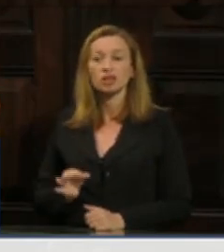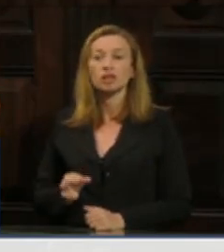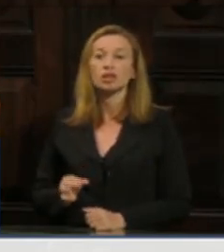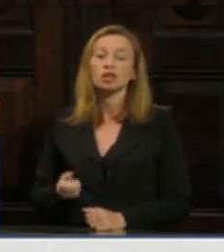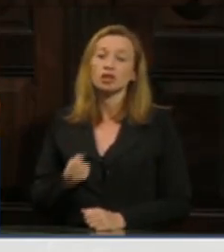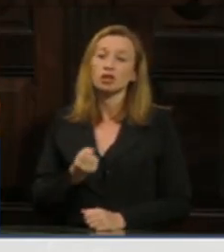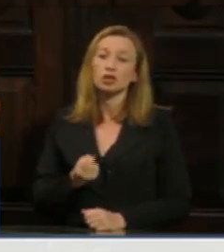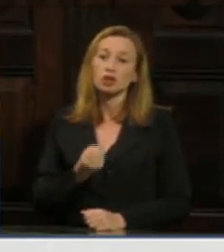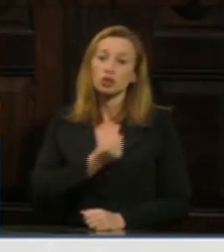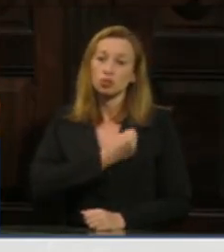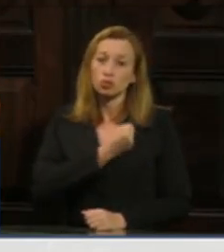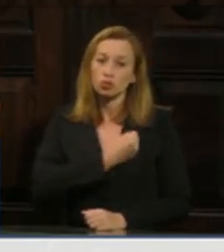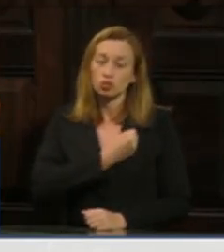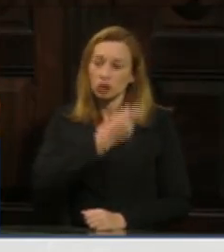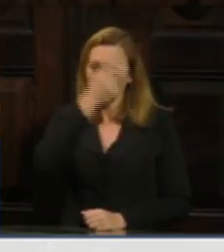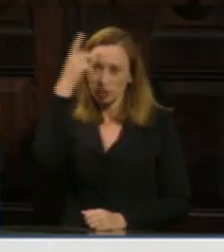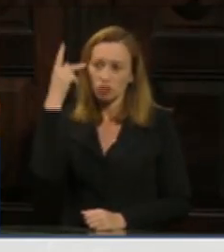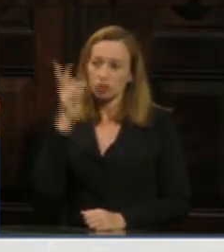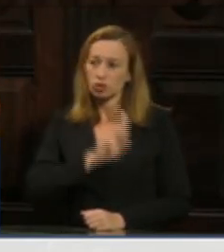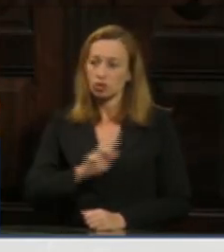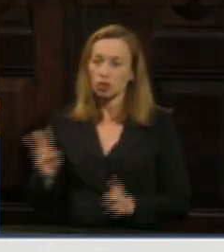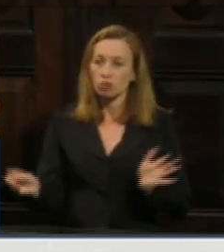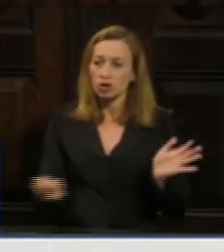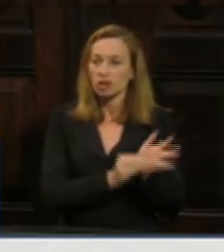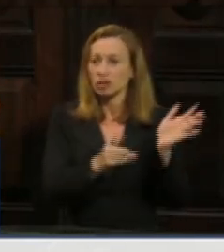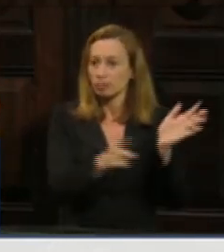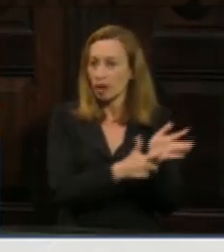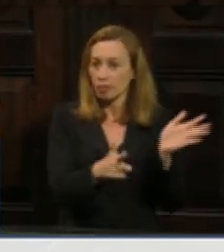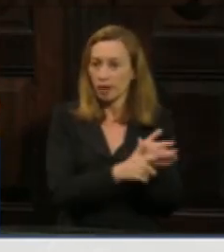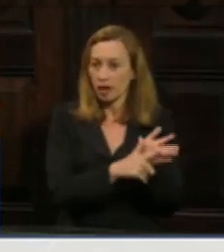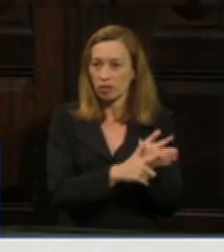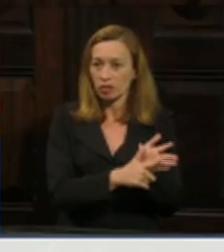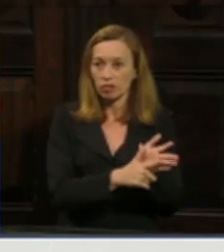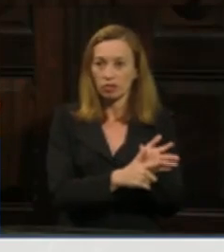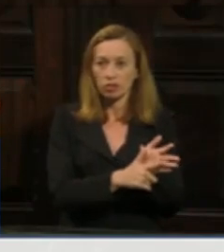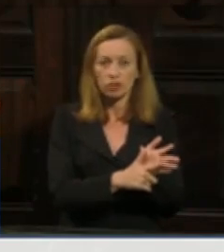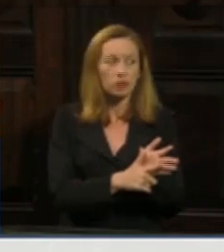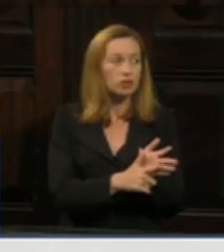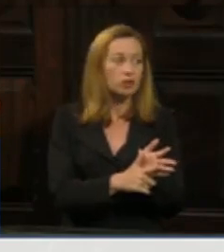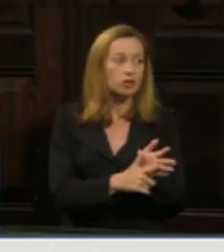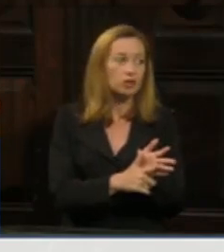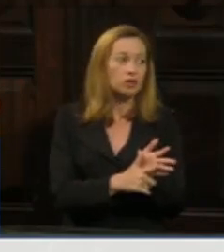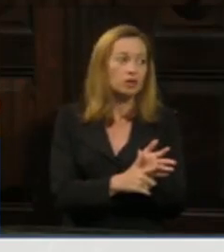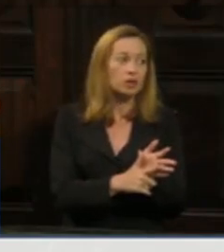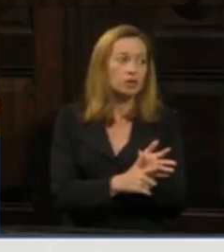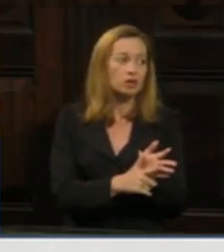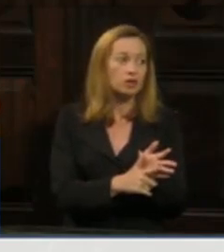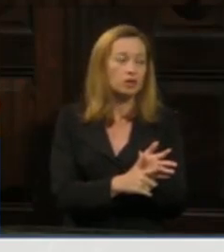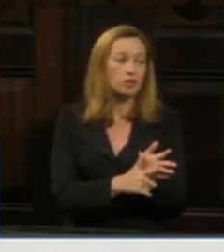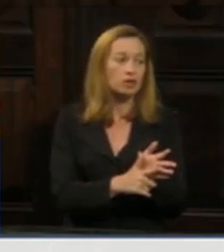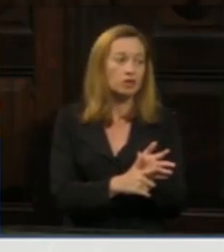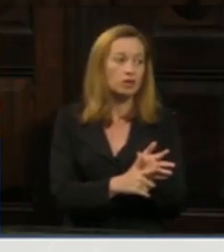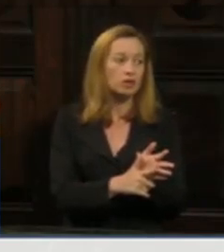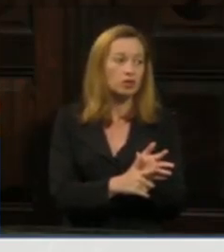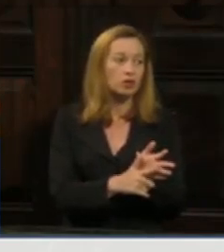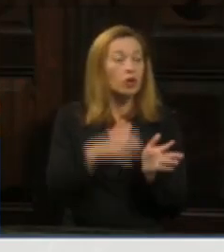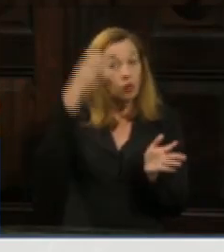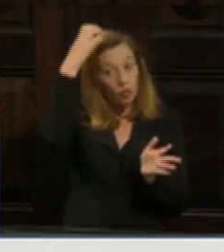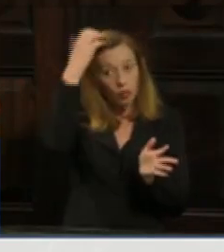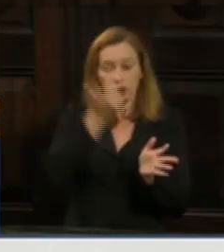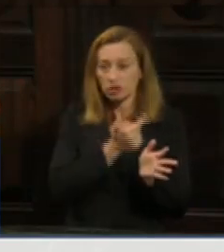república numa posição extremamente vulnerável, porque atinge